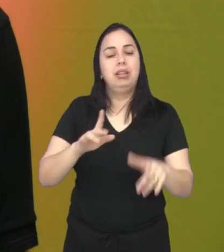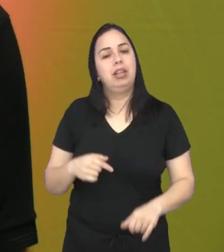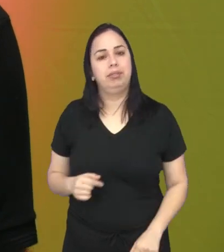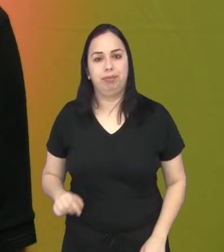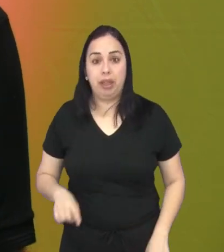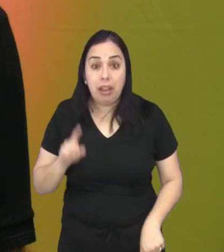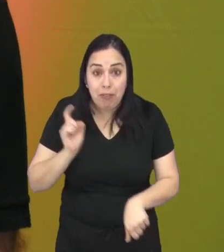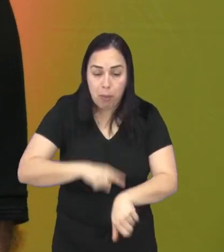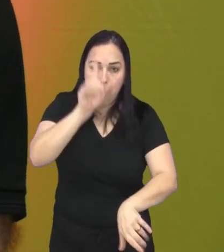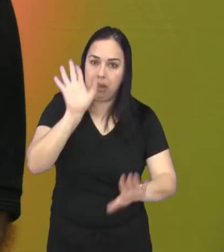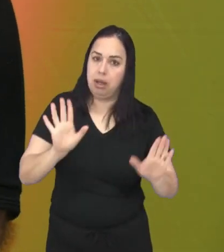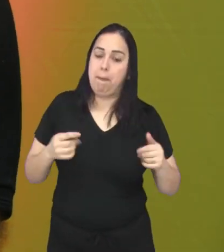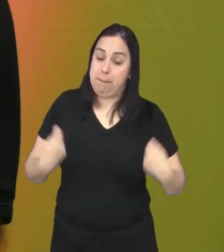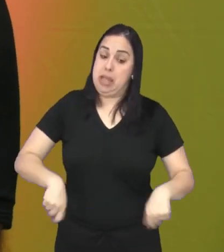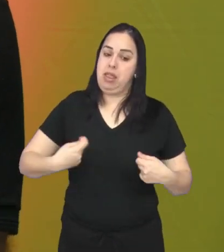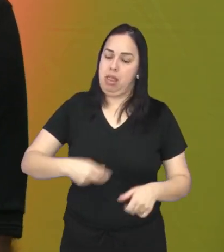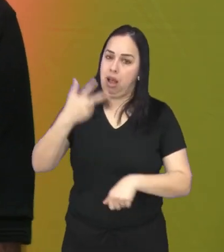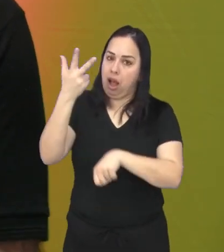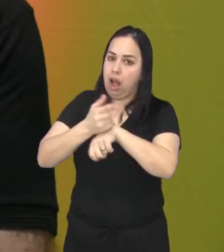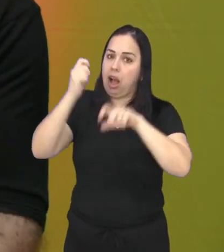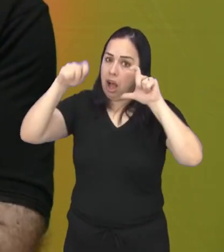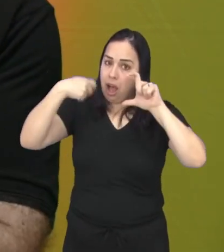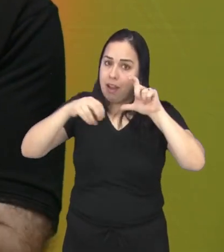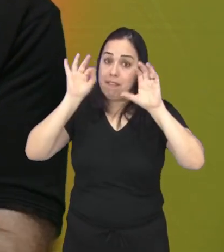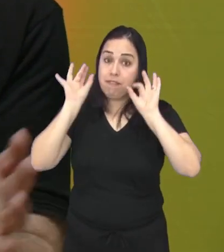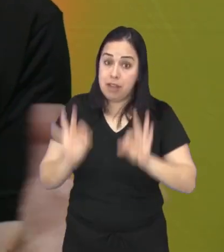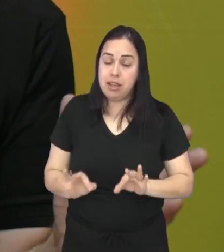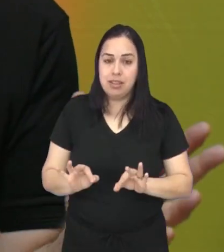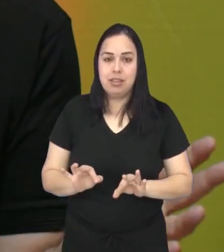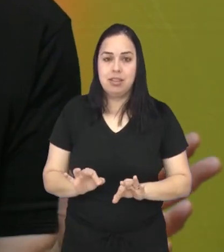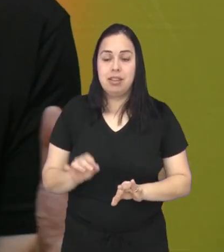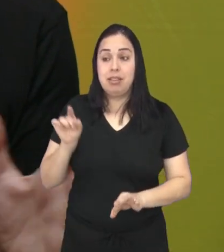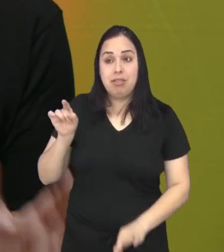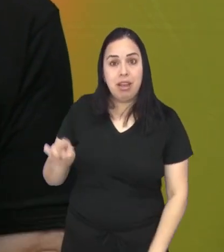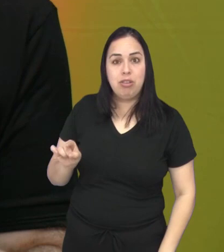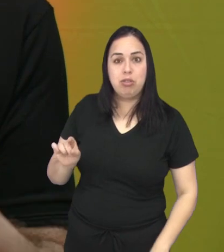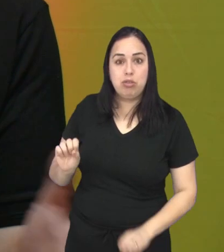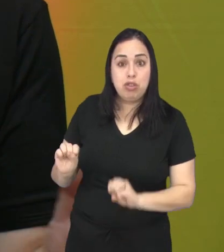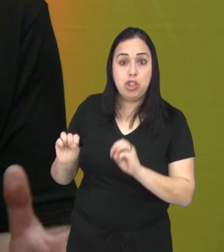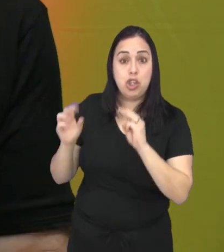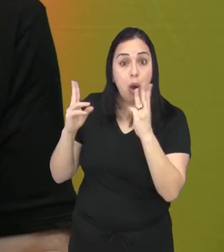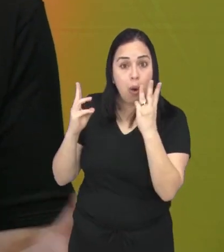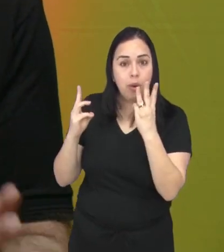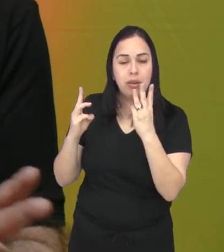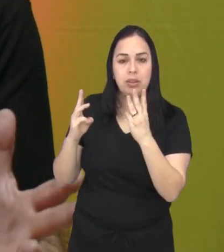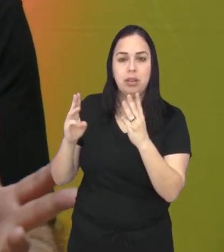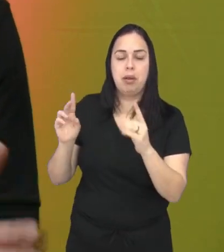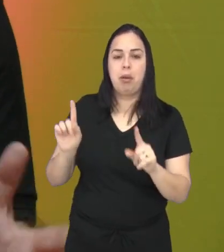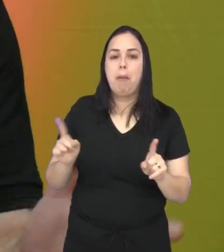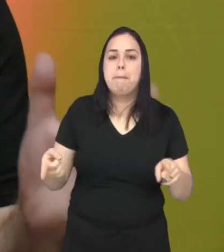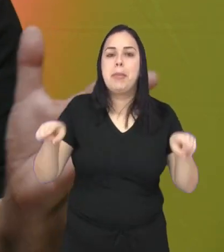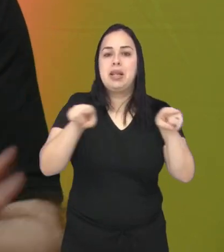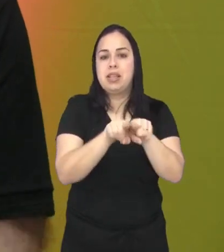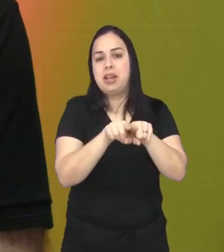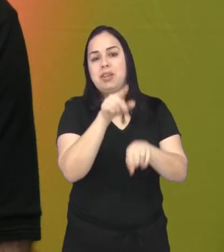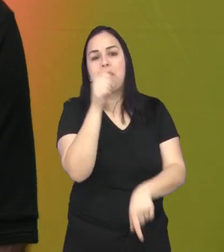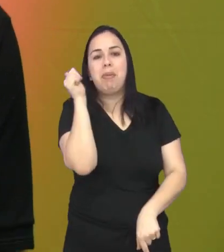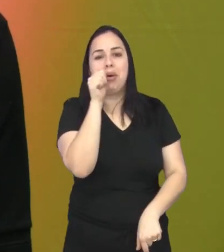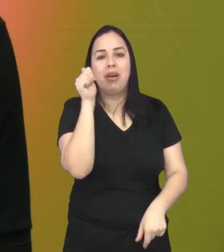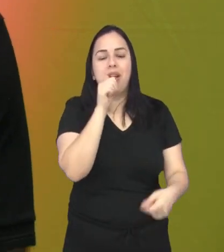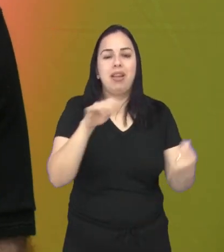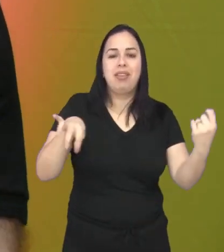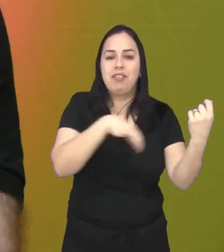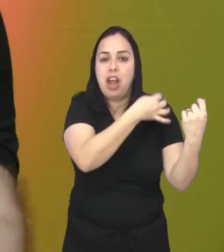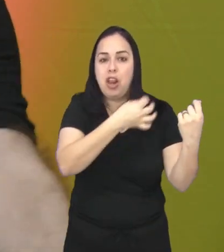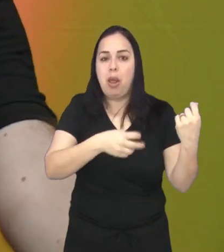falei, tem que gravar mesmo, assim. E eu consegui fechar um show para ele com uma violonista paraguaia no Auditório